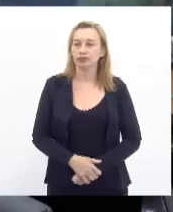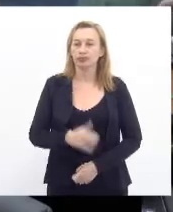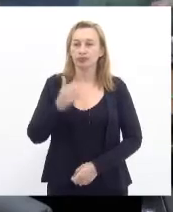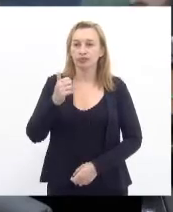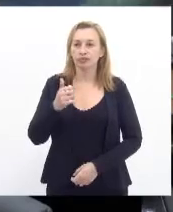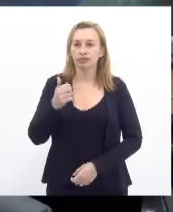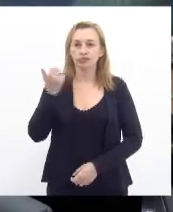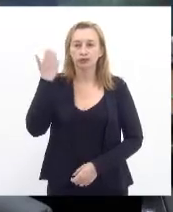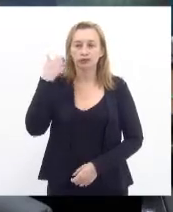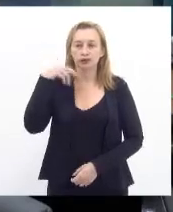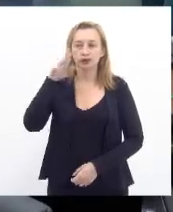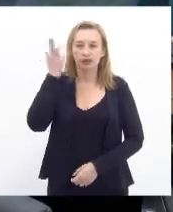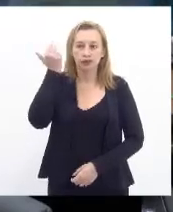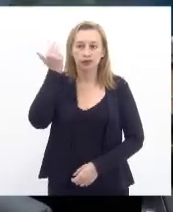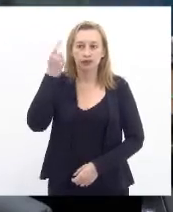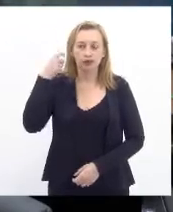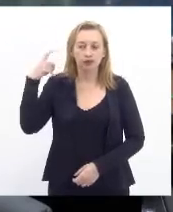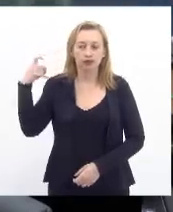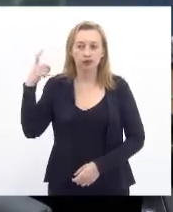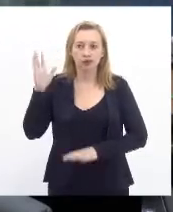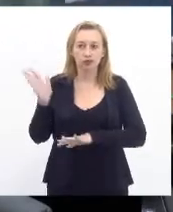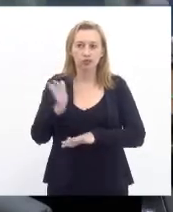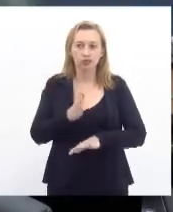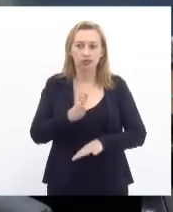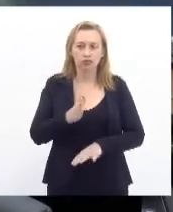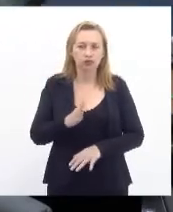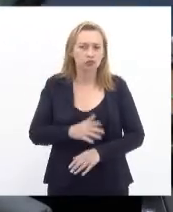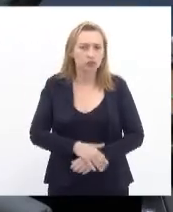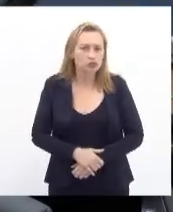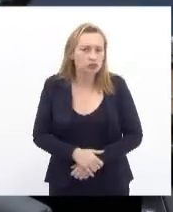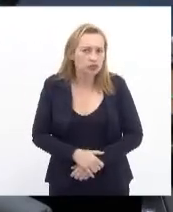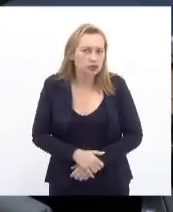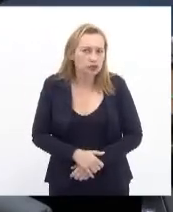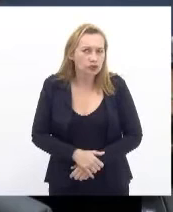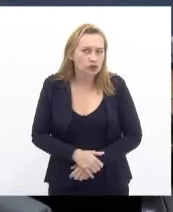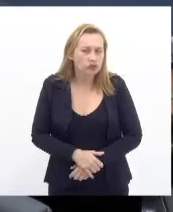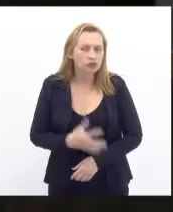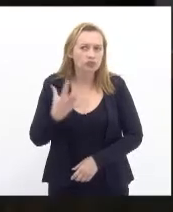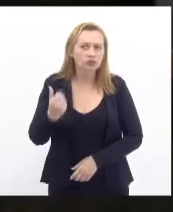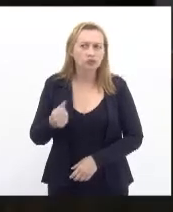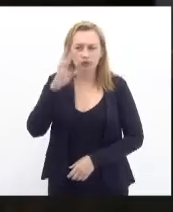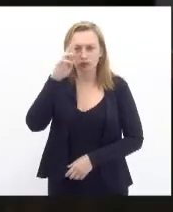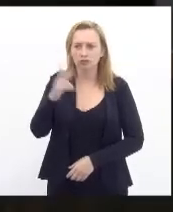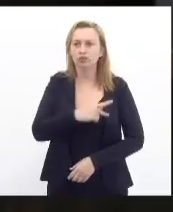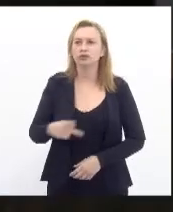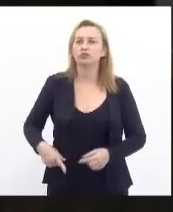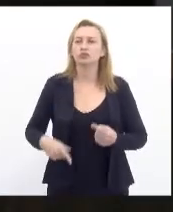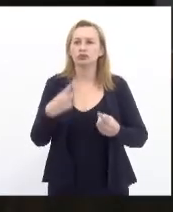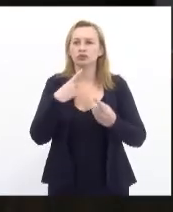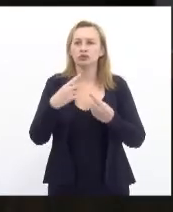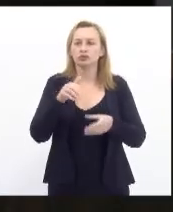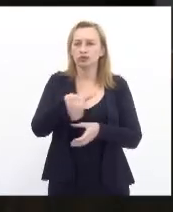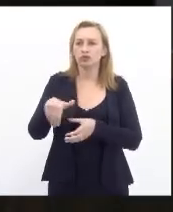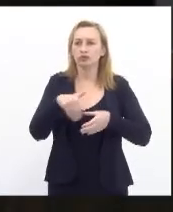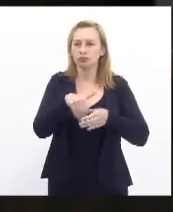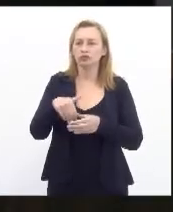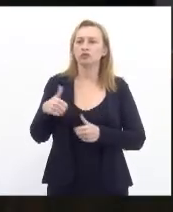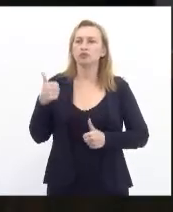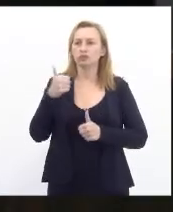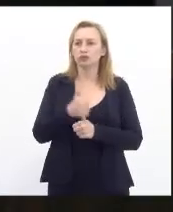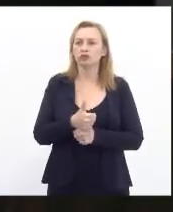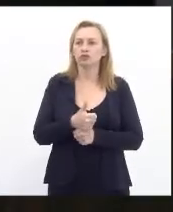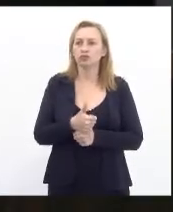Eliomar, seu som... Aí. Favorável, presidente. Com os pareceres emitidos em votação